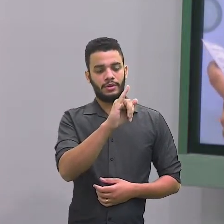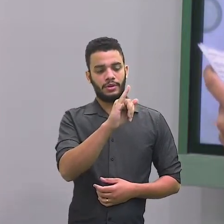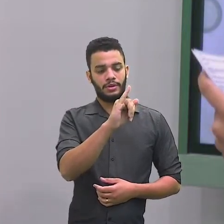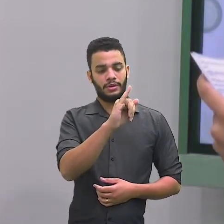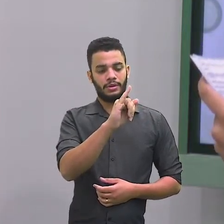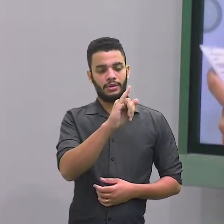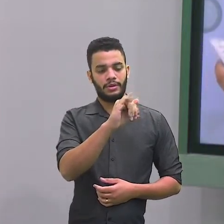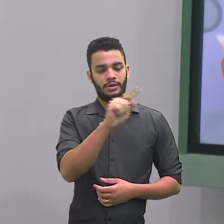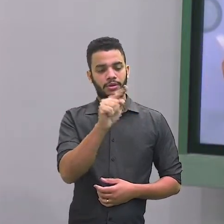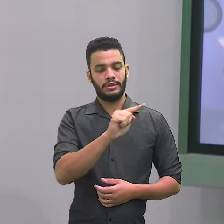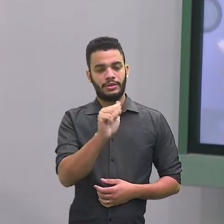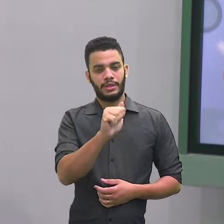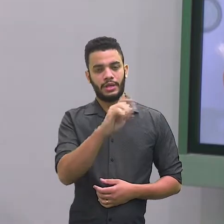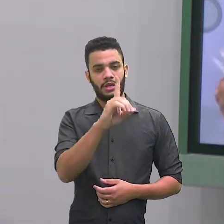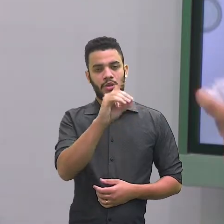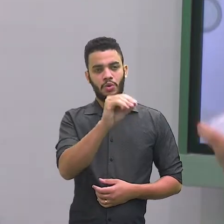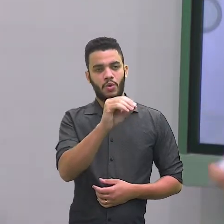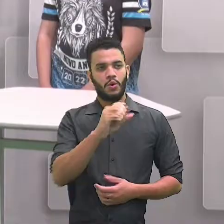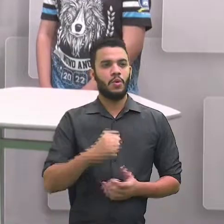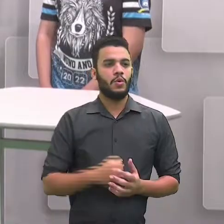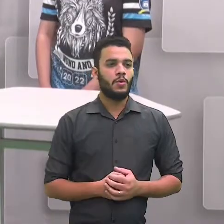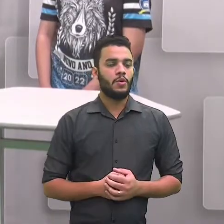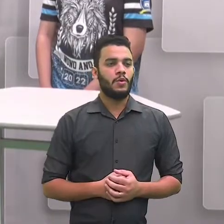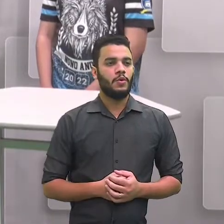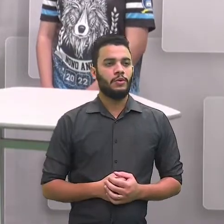A-T-E-R-R-O-R-I-Z-A-D-O. Aterrorizado.